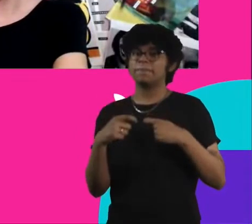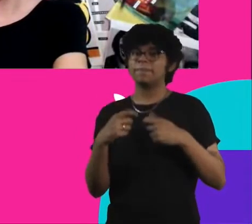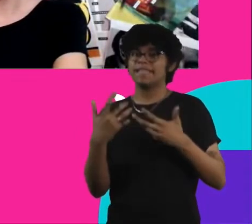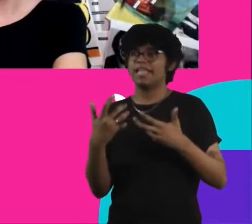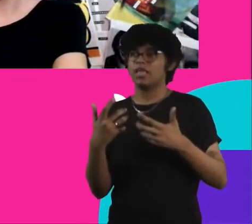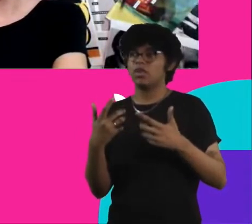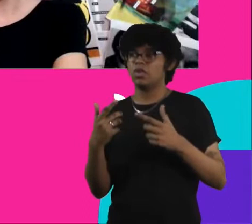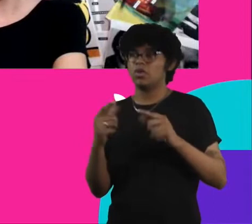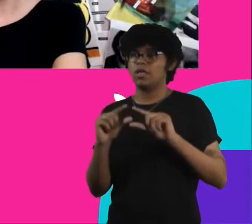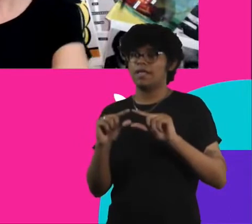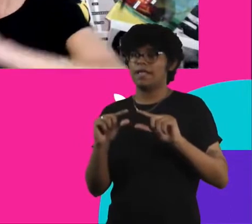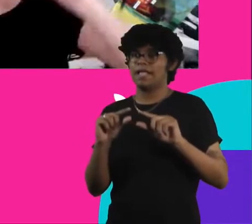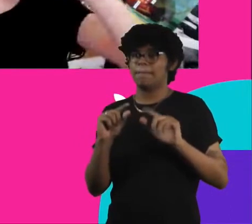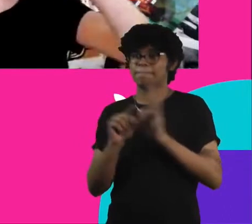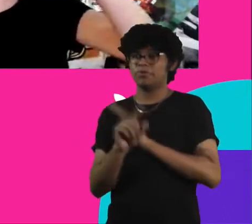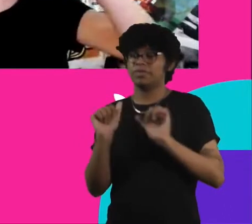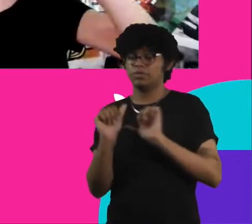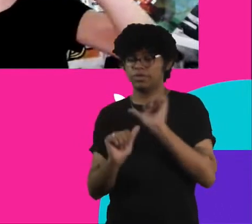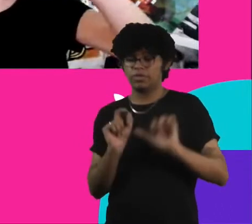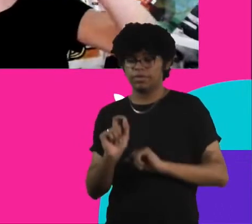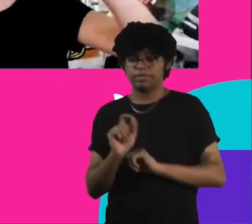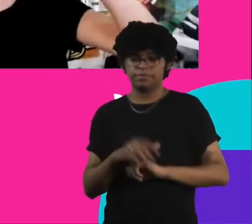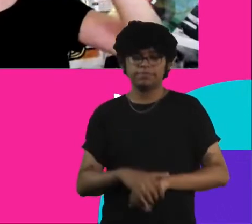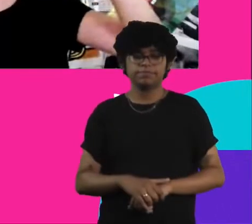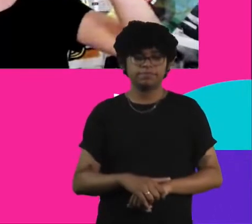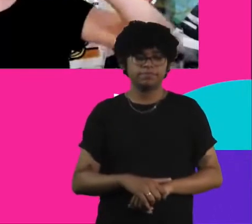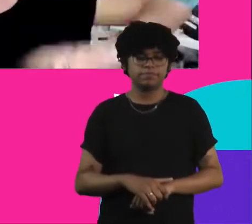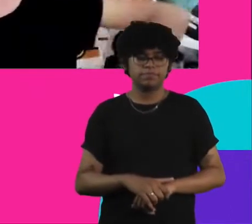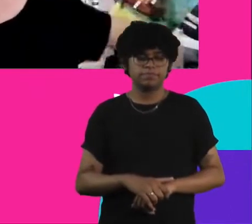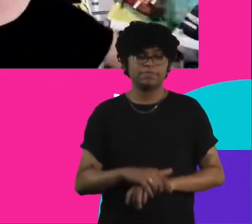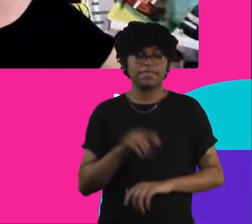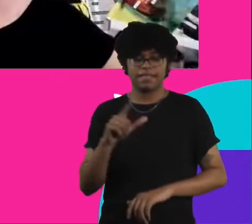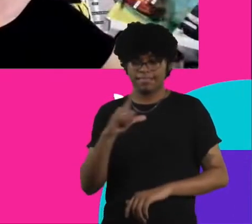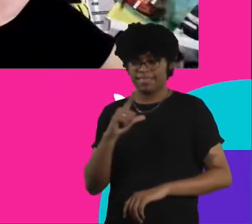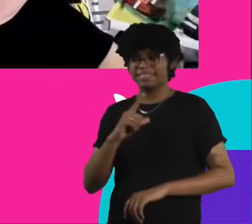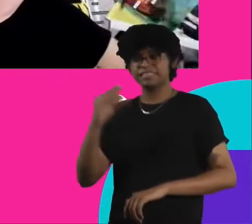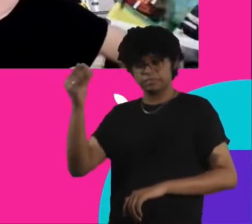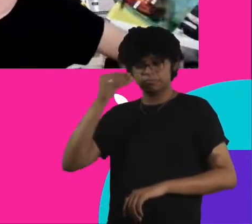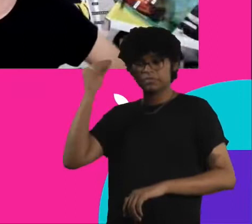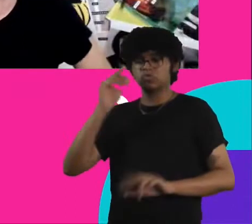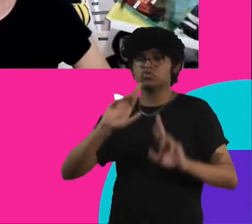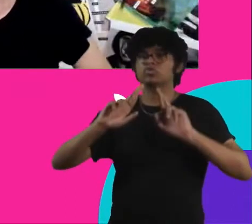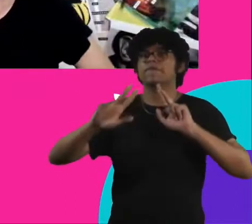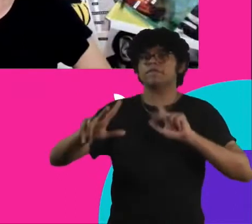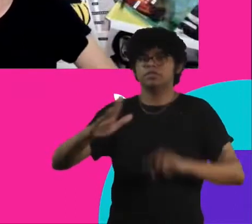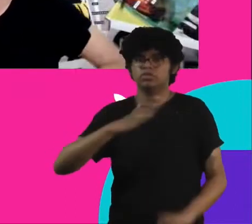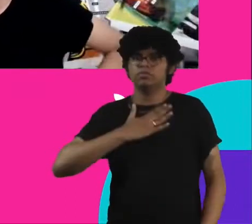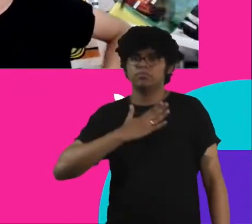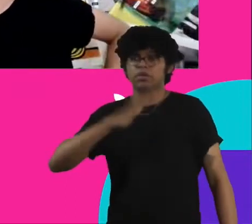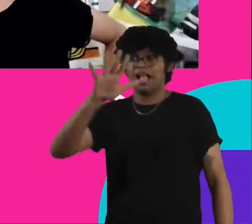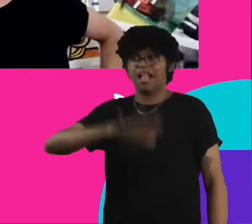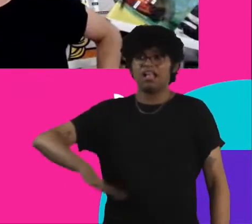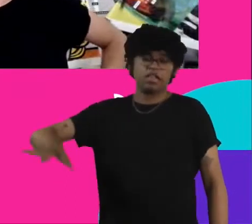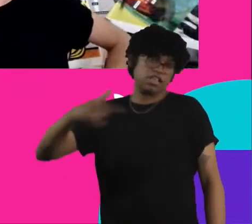próxima pergunta que eu tinha pensado. Nisso falou. Vai. Aí você tem uma experiência muito diferente da minha em outro cenário que eu não